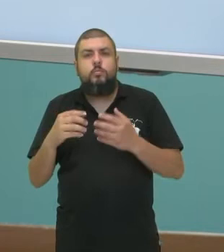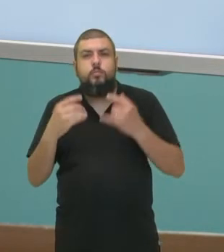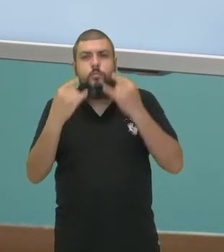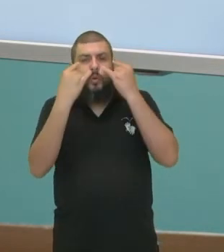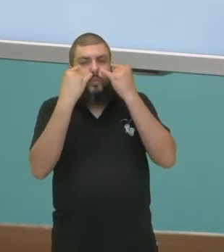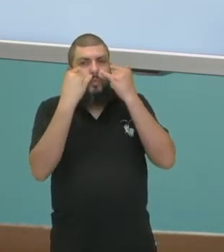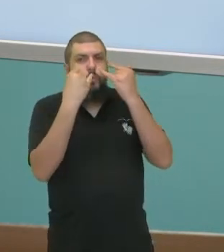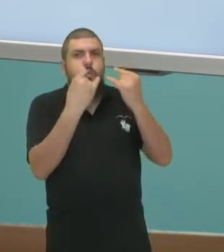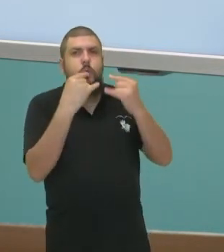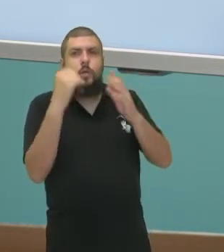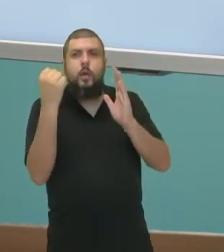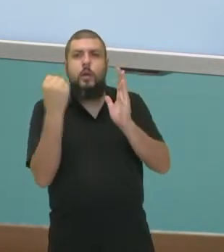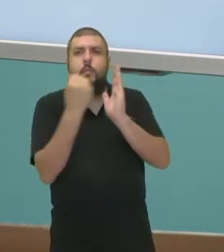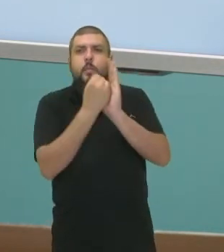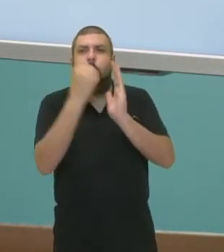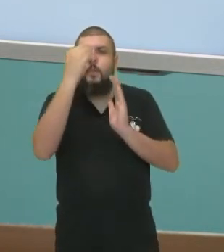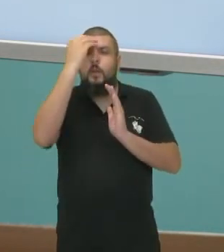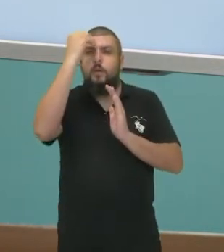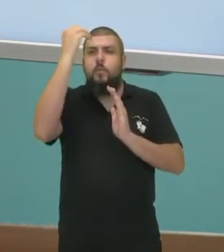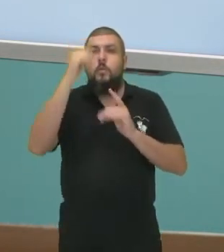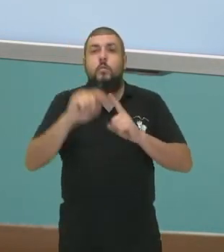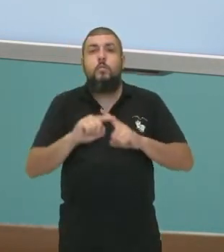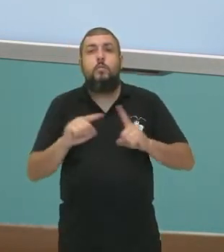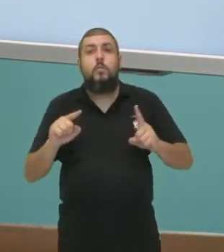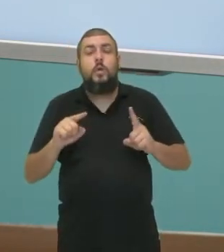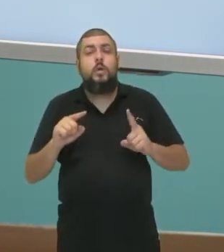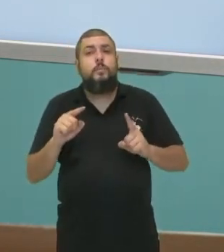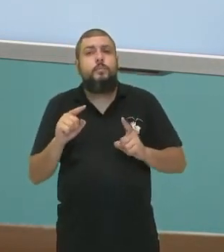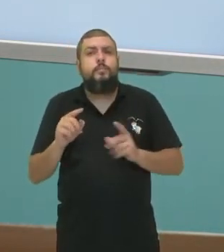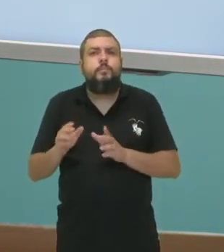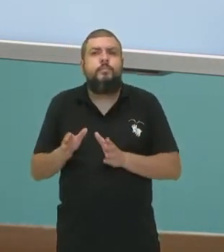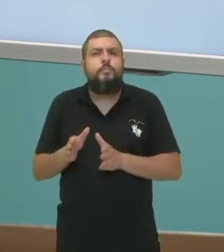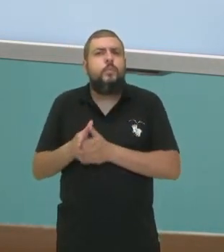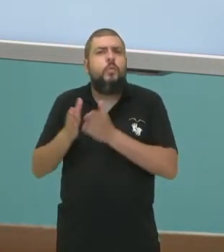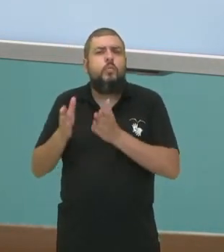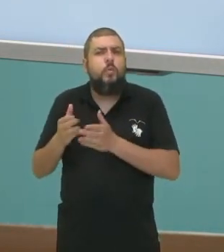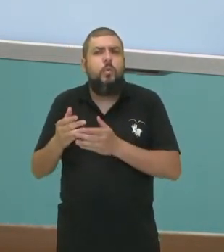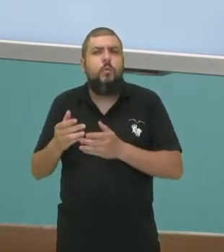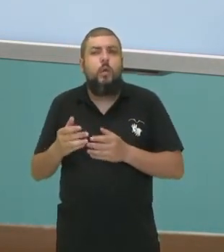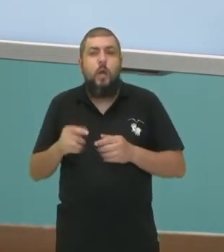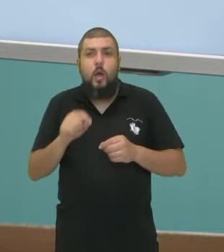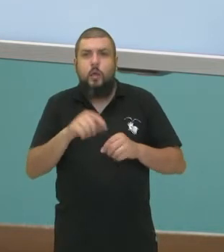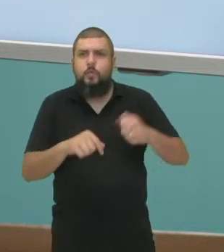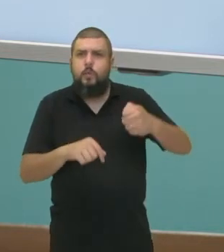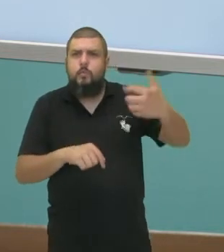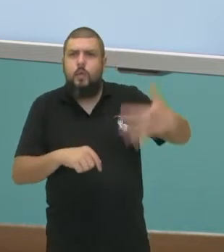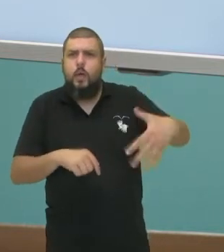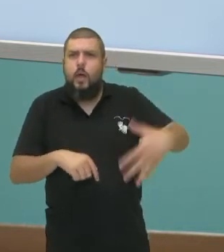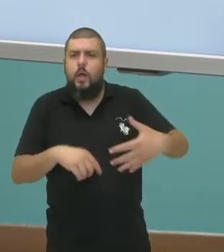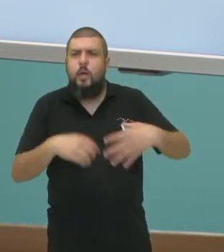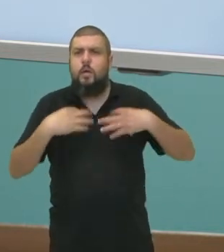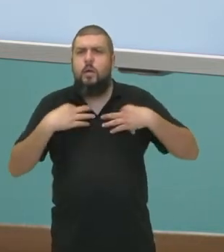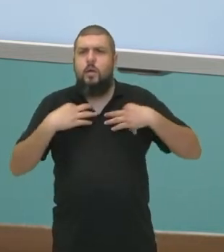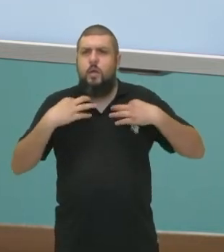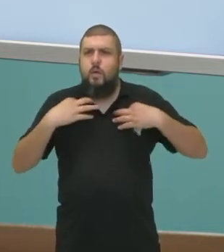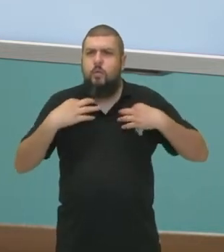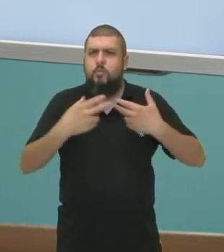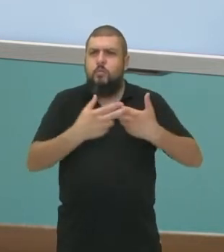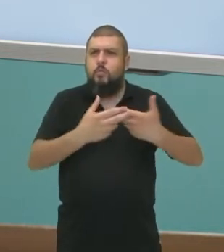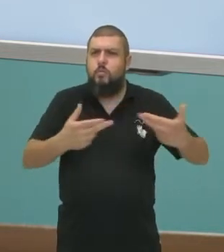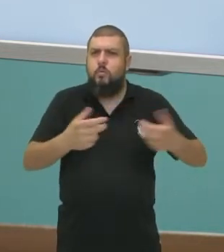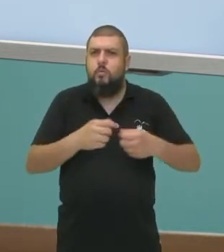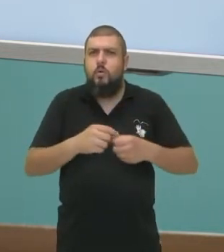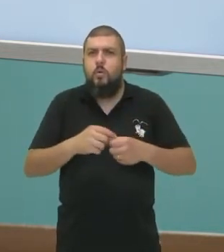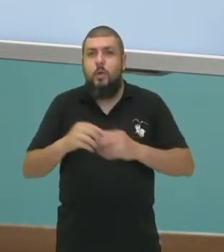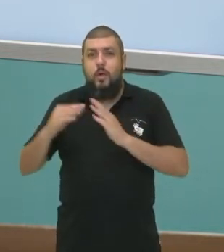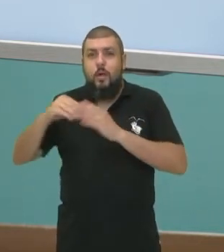não podem comprar, né, porque os preços aí estão elevados, justamente porque a economia da sua casa não